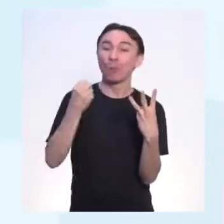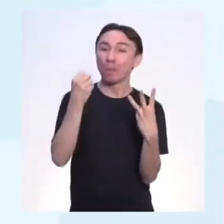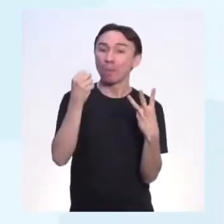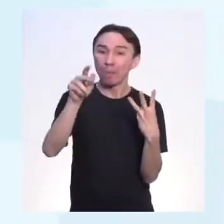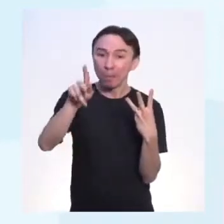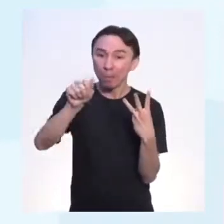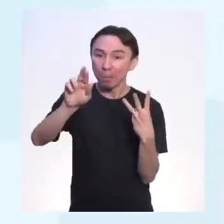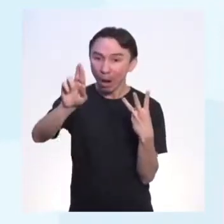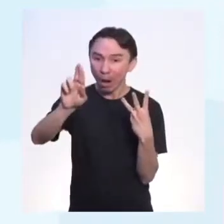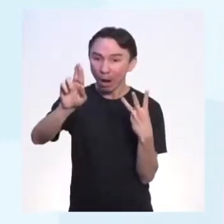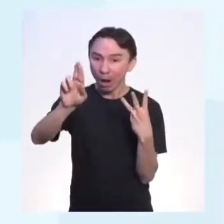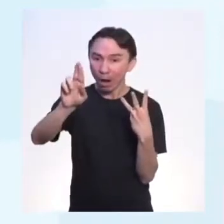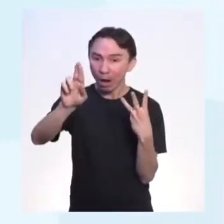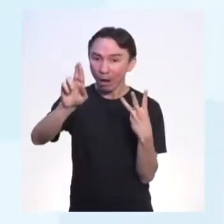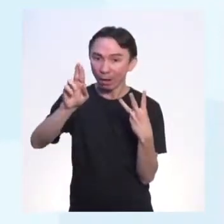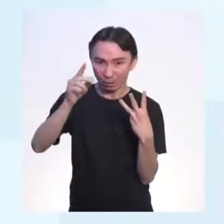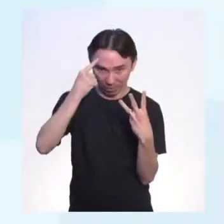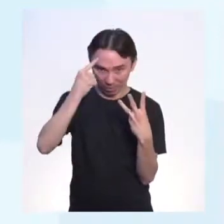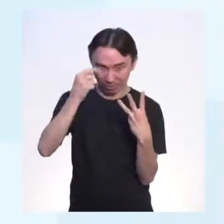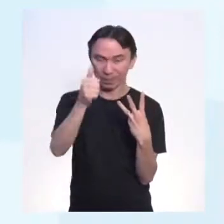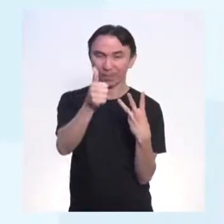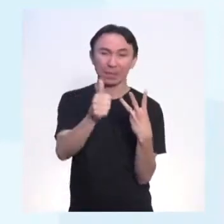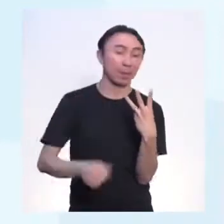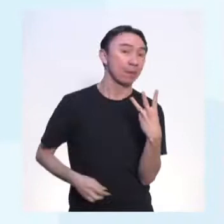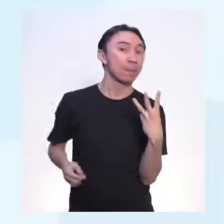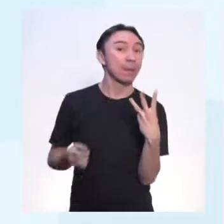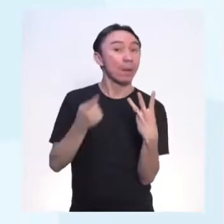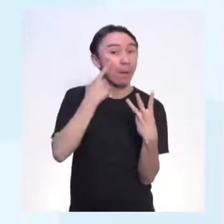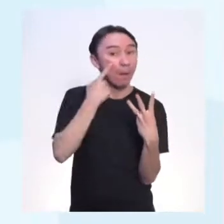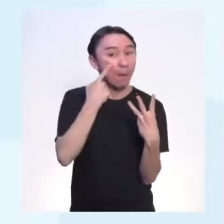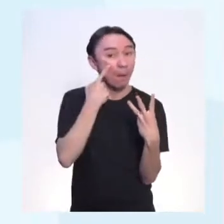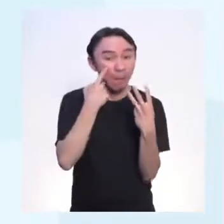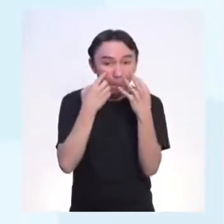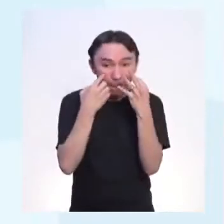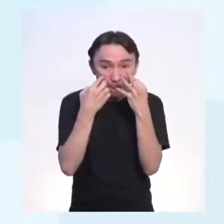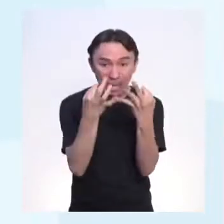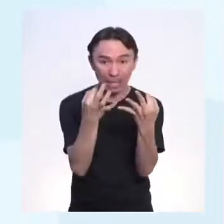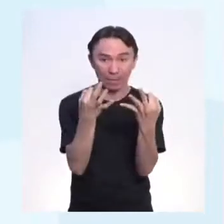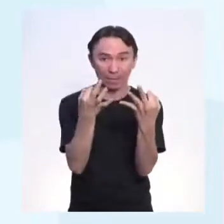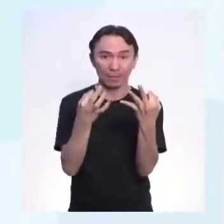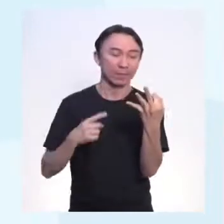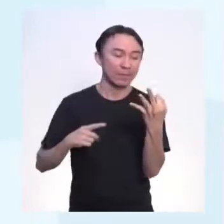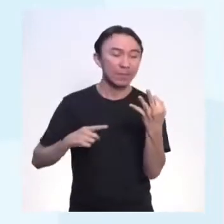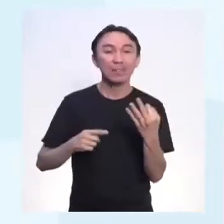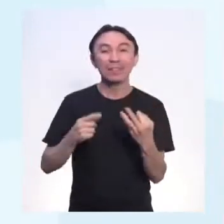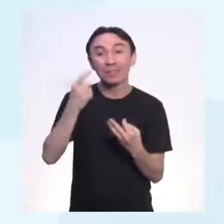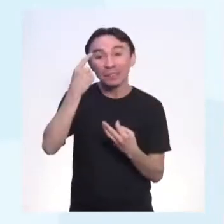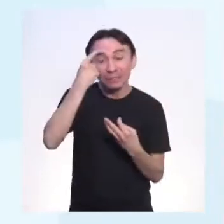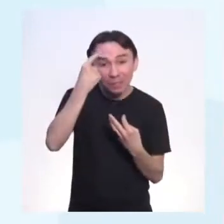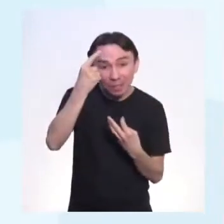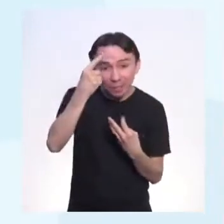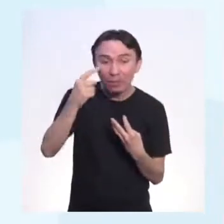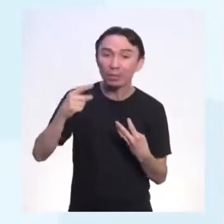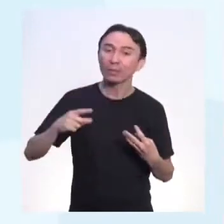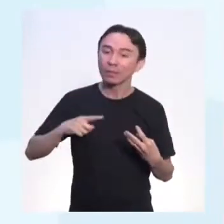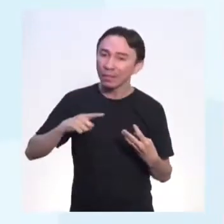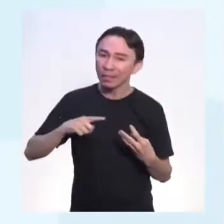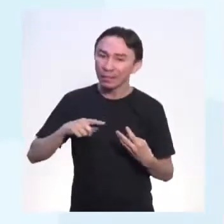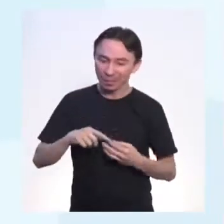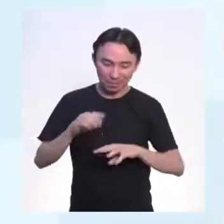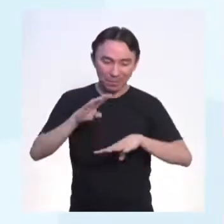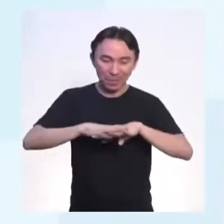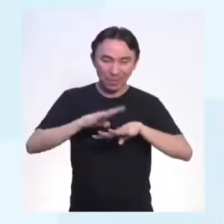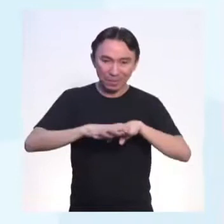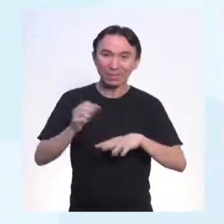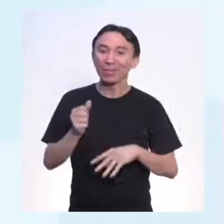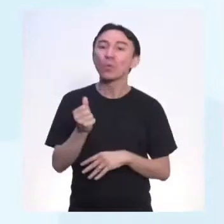atenção. Primeira coisa, lembrem quantos são os algarismos que nós temos na matemática.